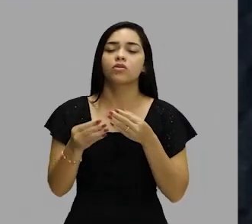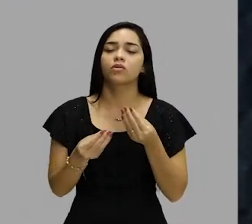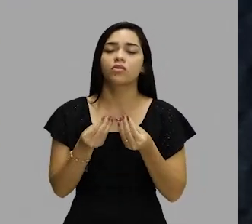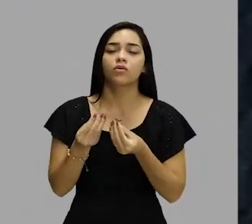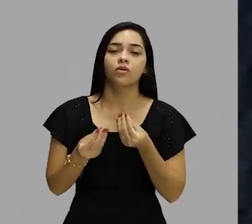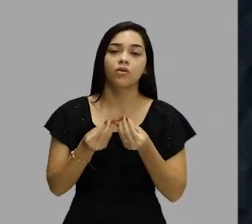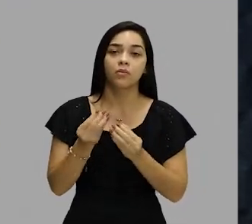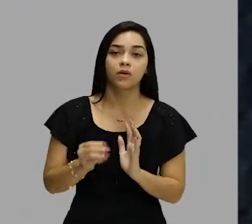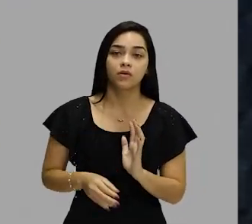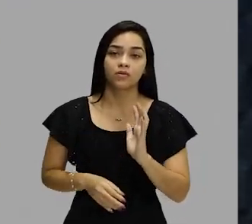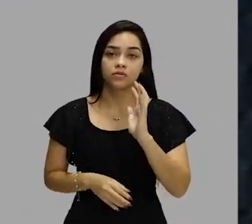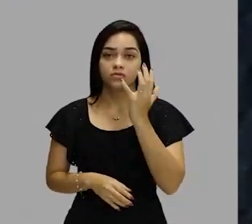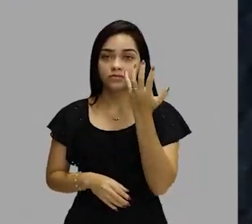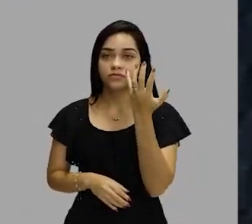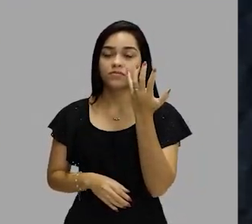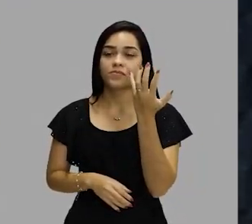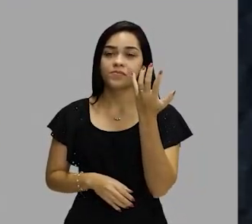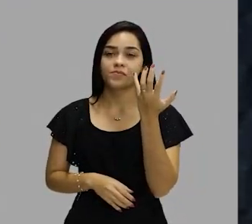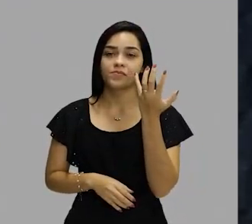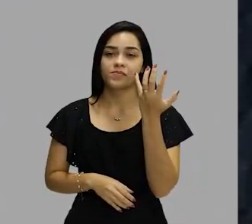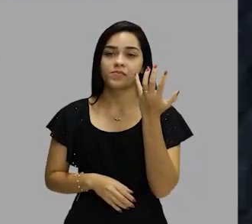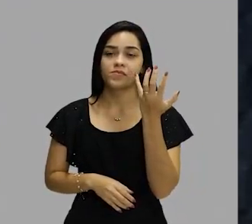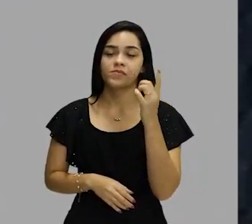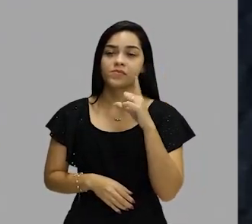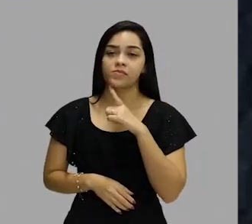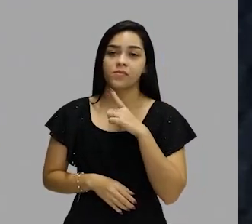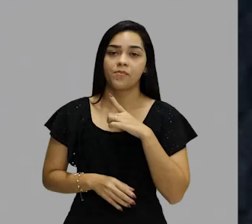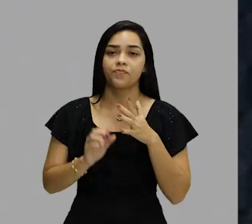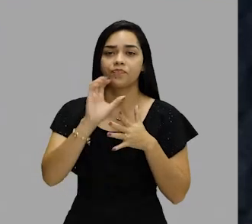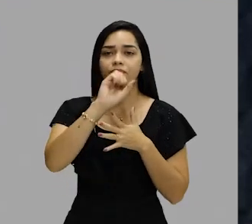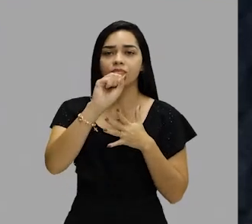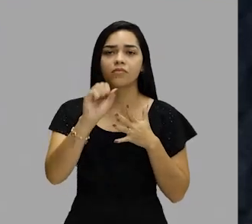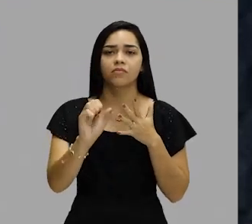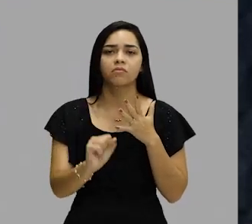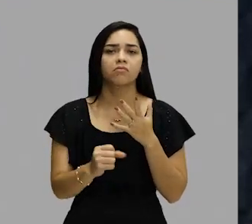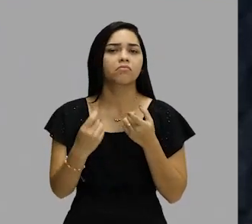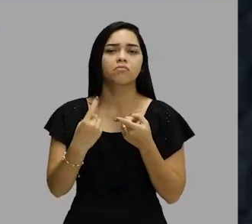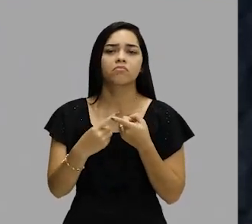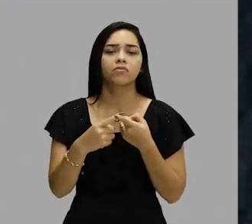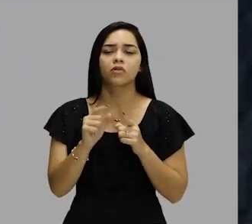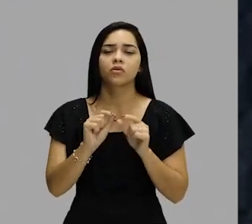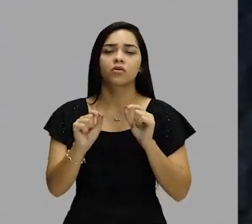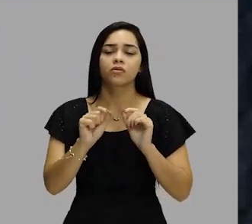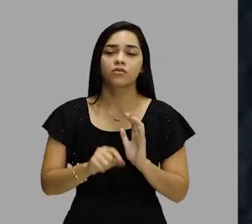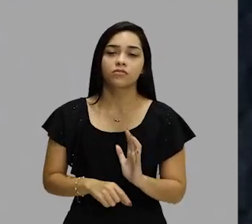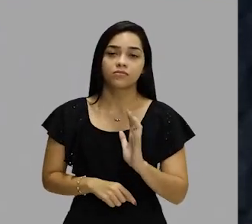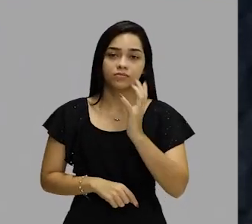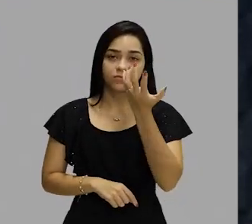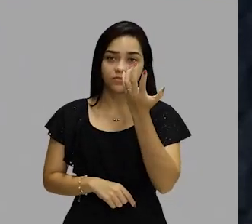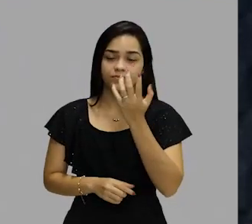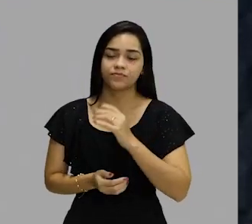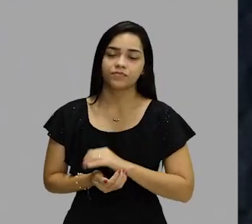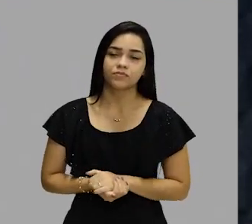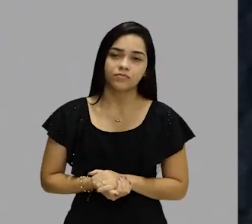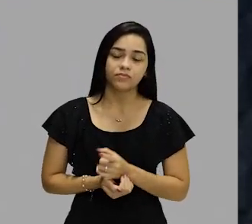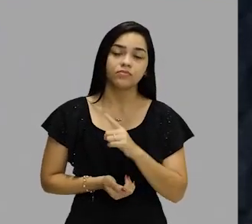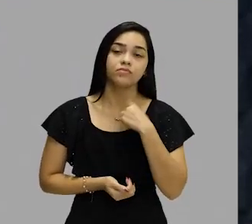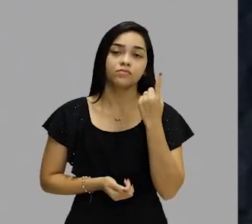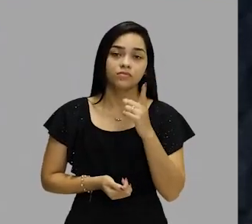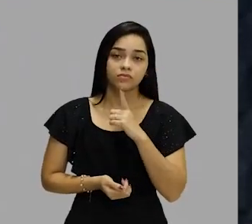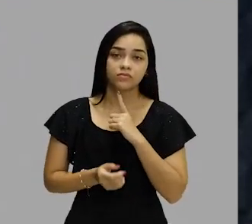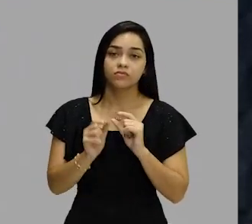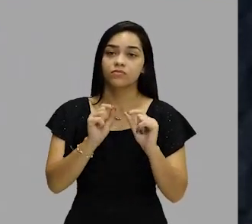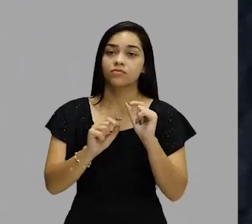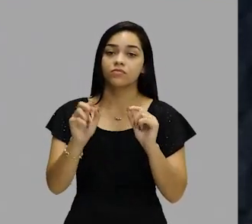seria esse equilíbrio? Os desequilíbrios nas cadeias alimentares, como é que acontece? Nós vamos ver um pouco sobre